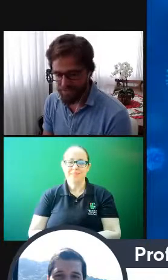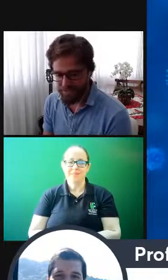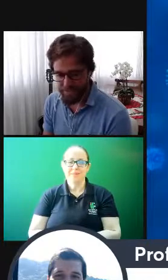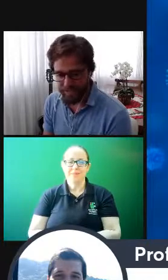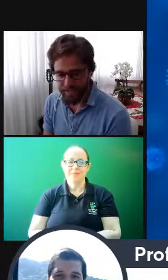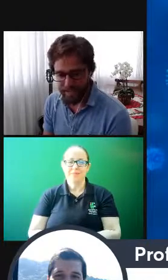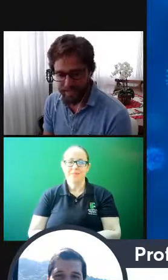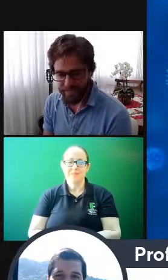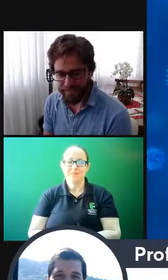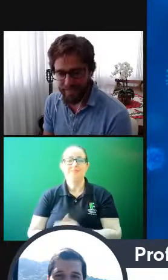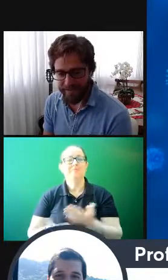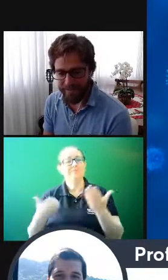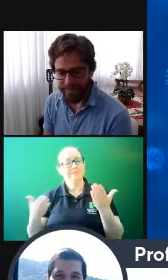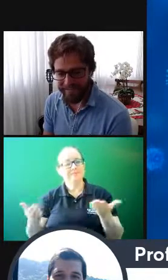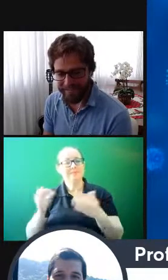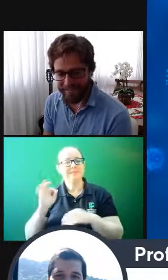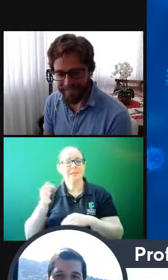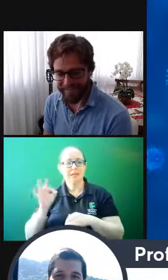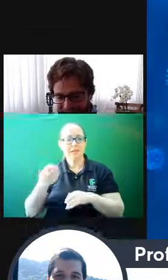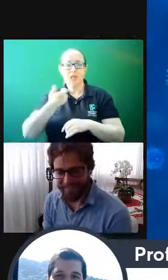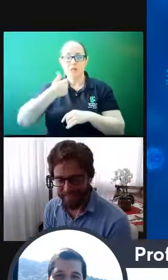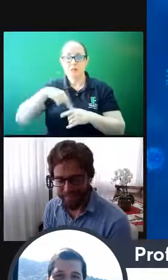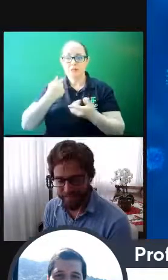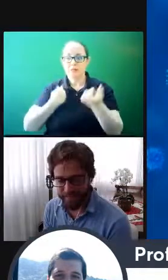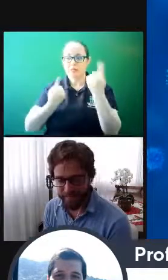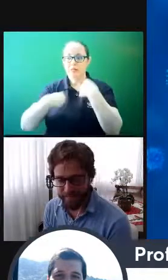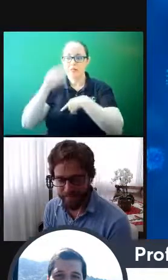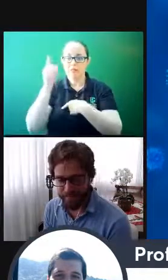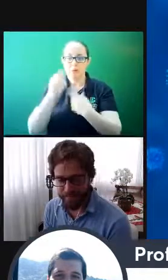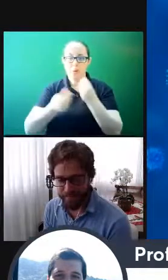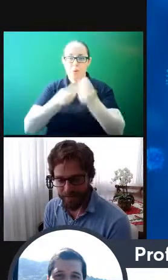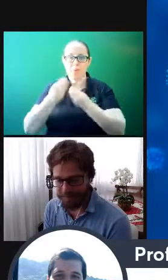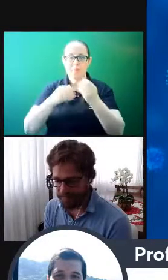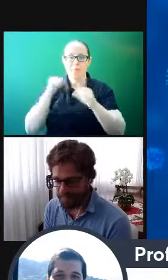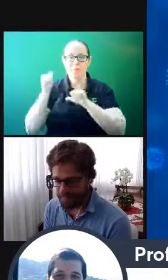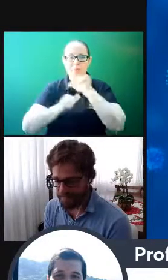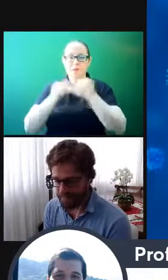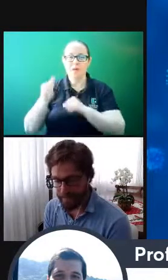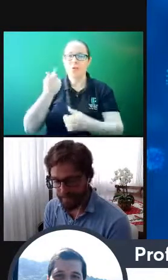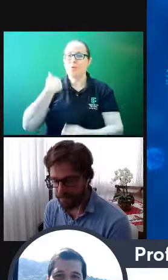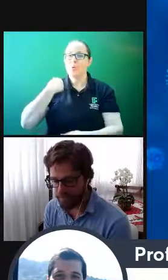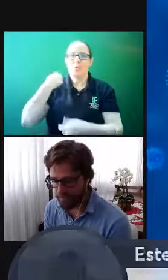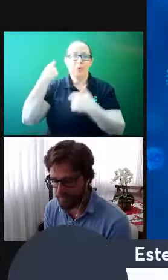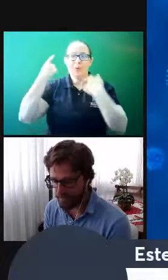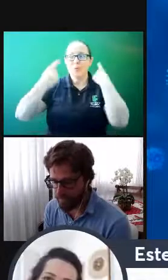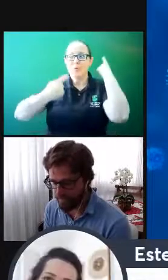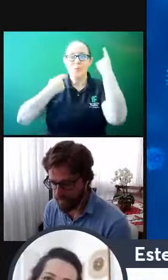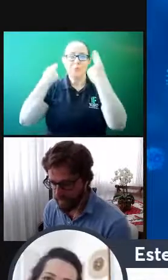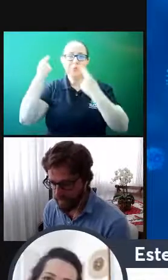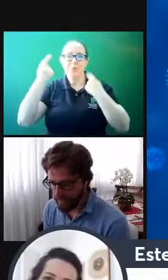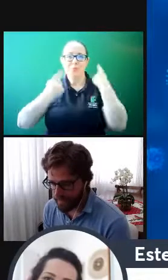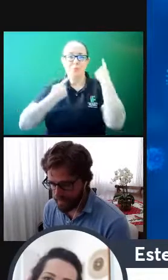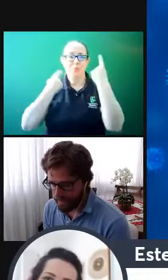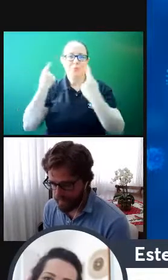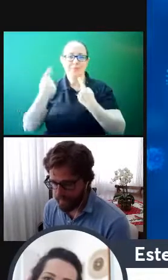Isso, a gente na verdade teve que se virar nos 30. Foi uma loucura, né? Em meio a tanto pavor.